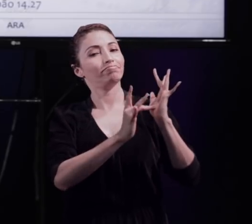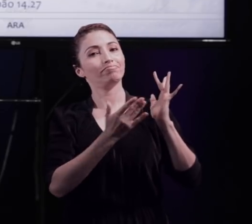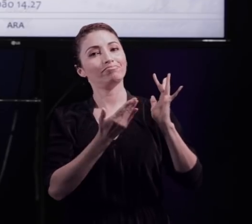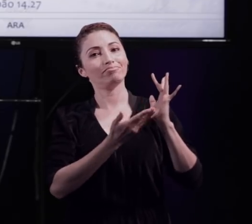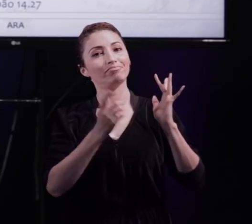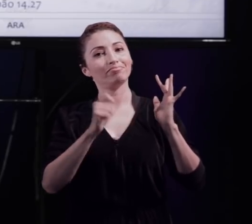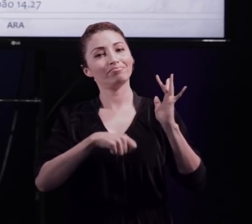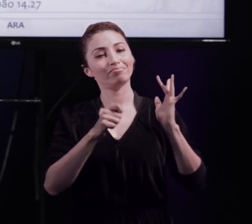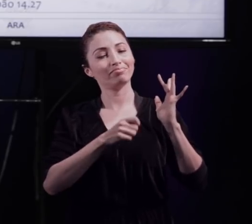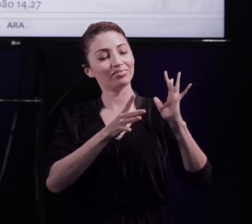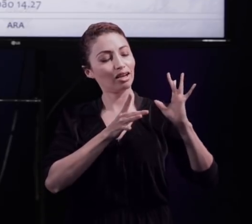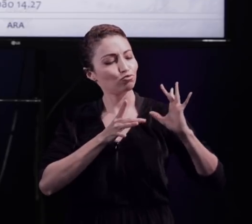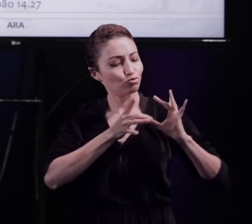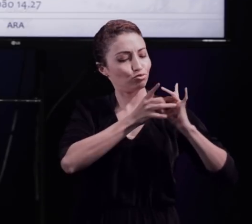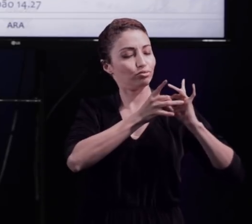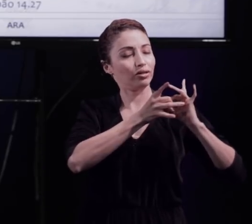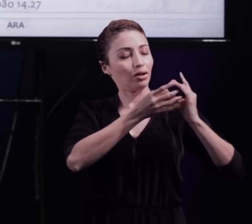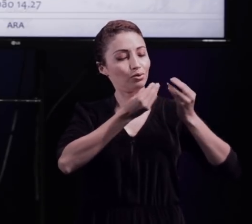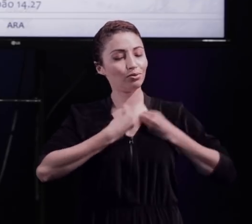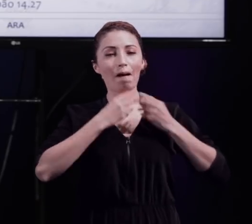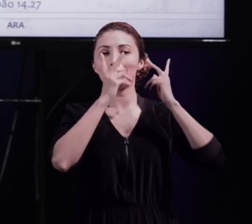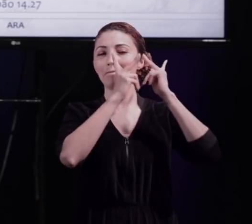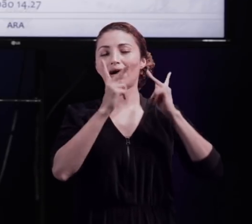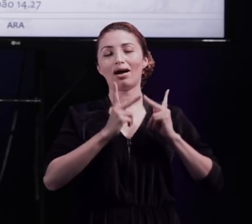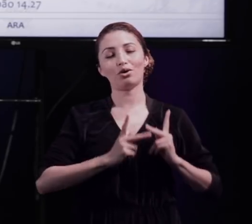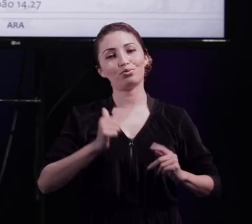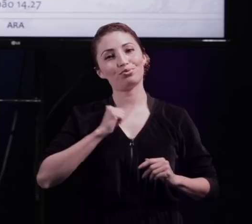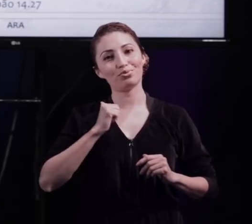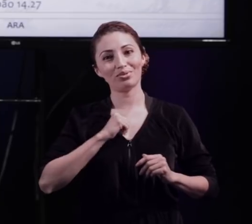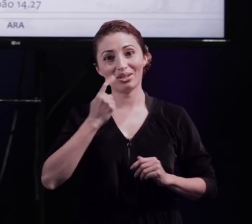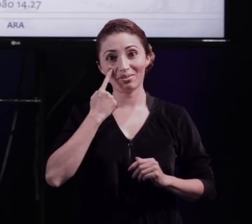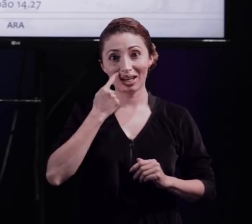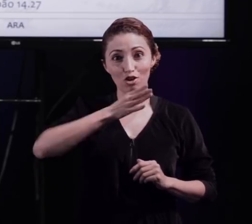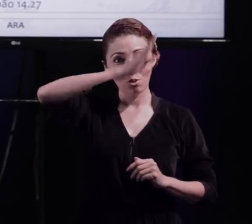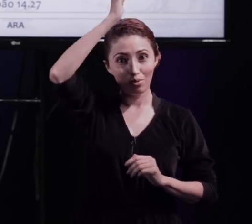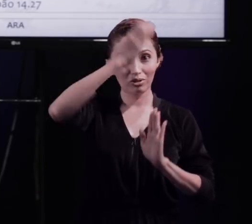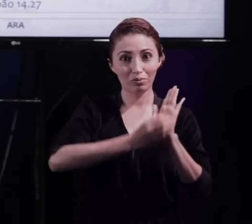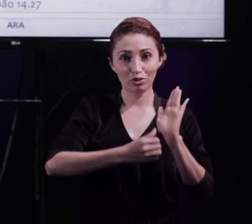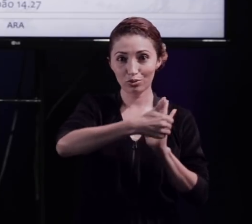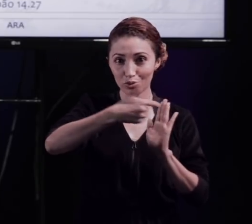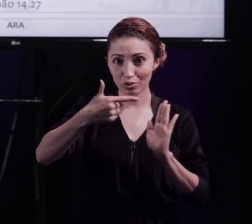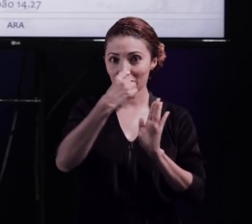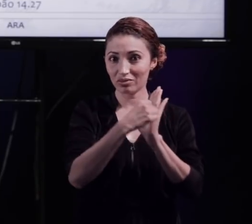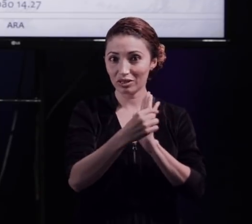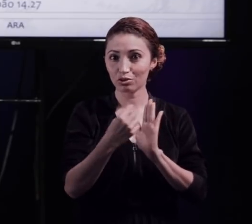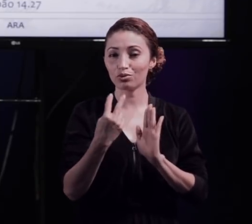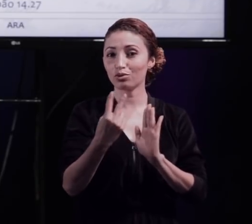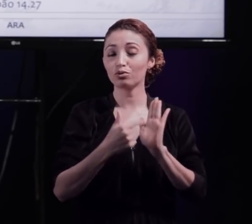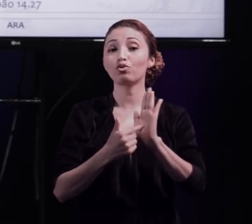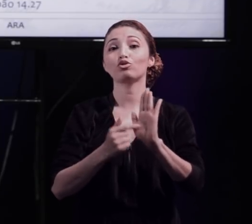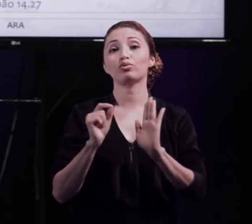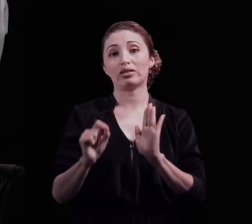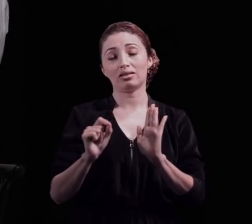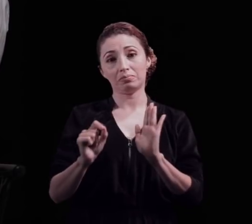Jesus nós podemos ter a plena paz. Você está lembrado de Romanos capítulo 12, versículo